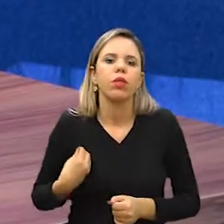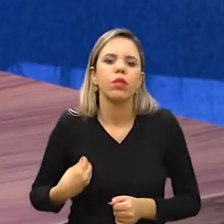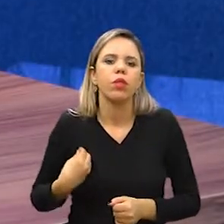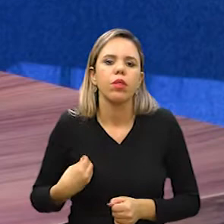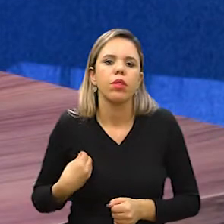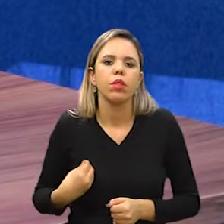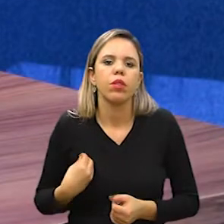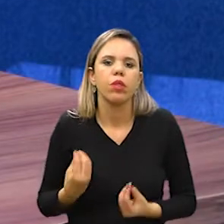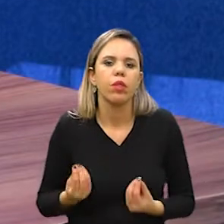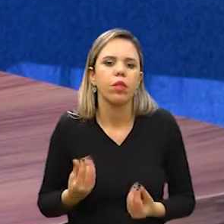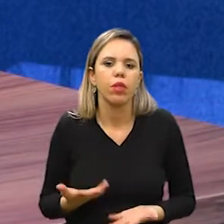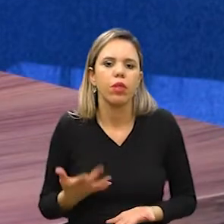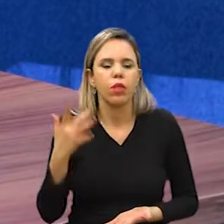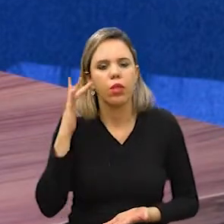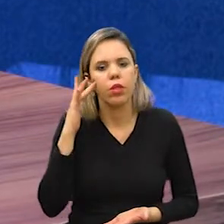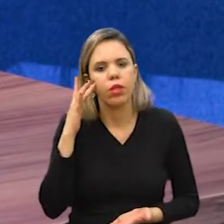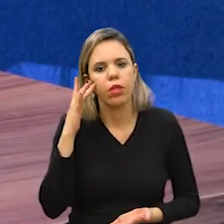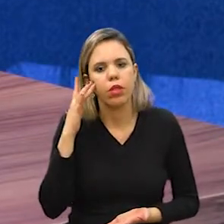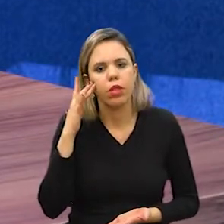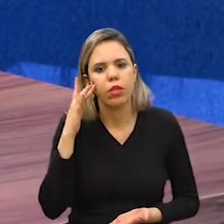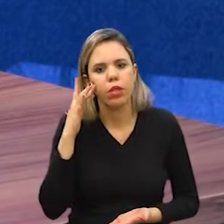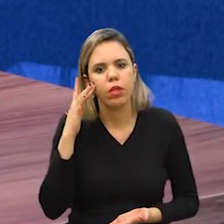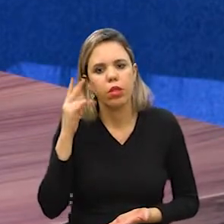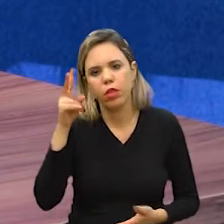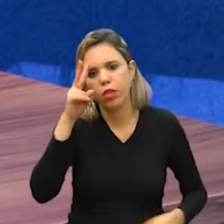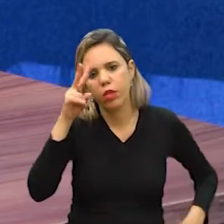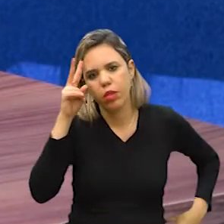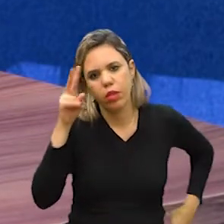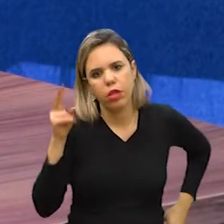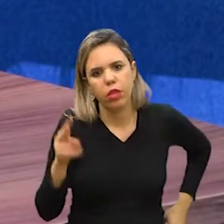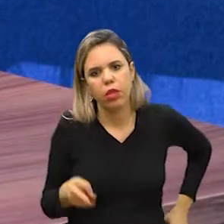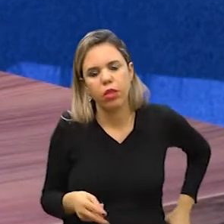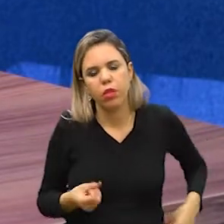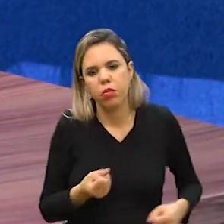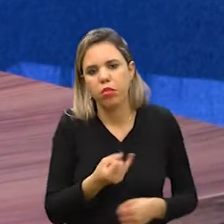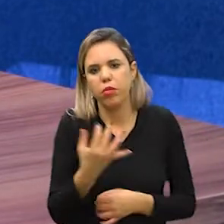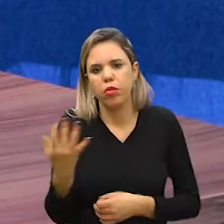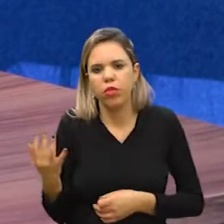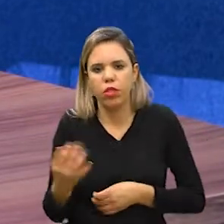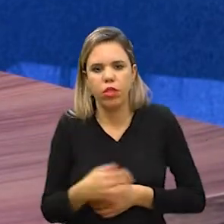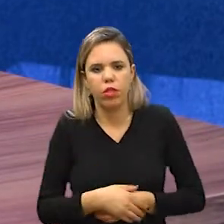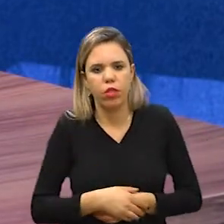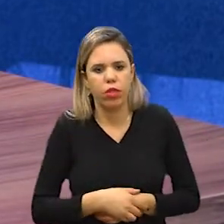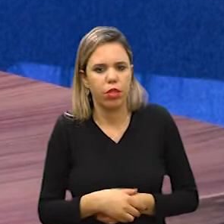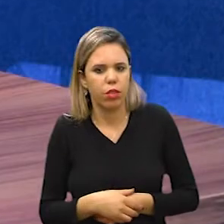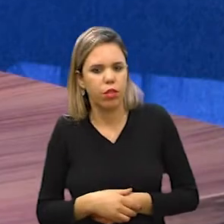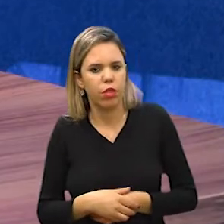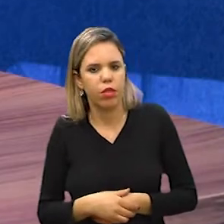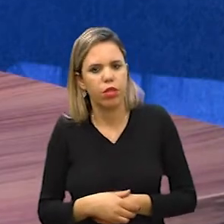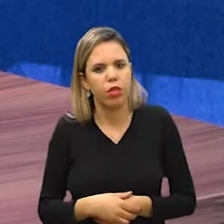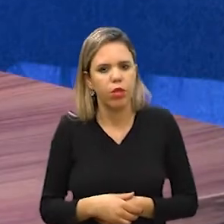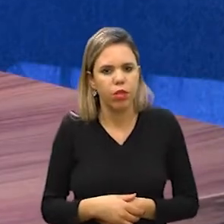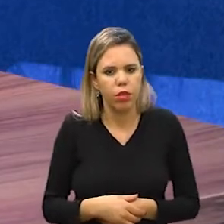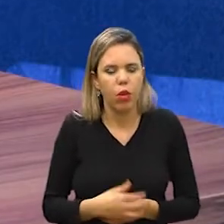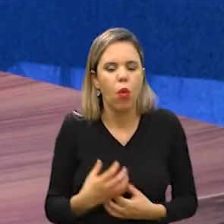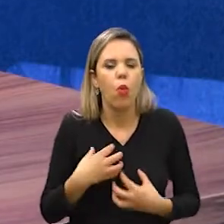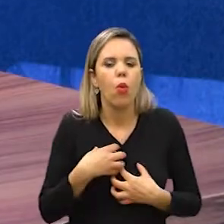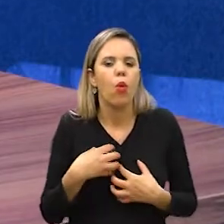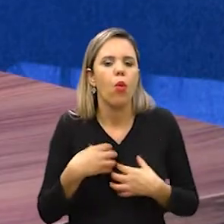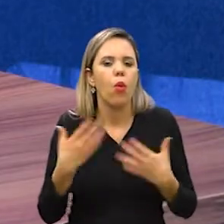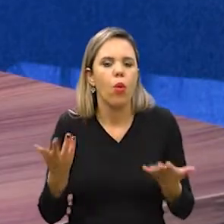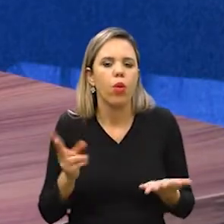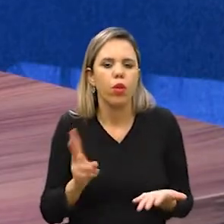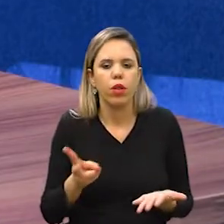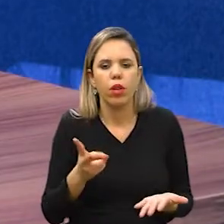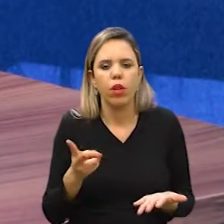aí, como se diz, eu acho que você deve ter ouvido essa história inúmeras vezes, mas conta, qual é o sentimento